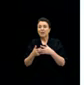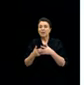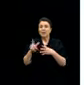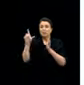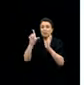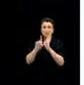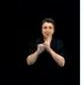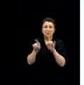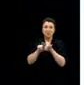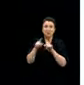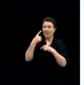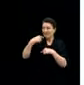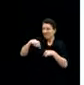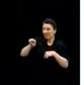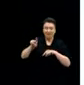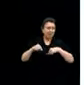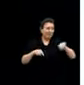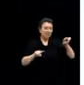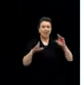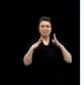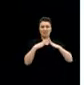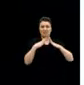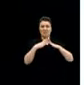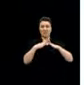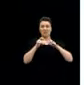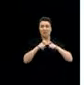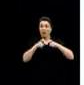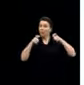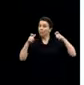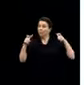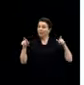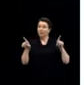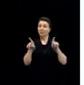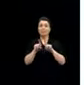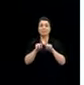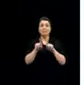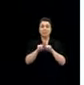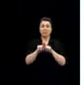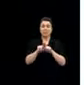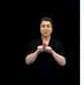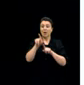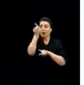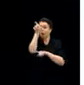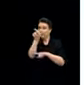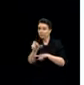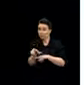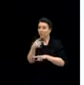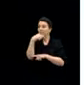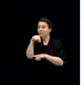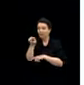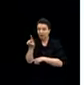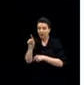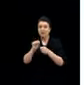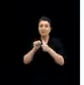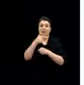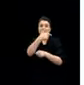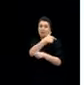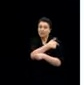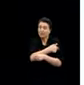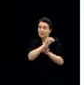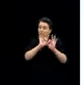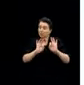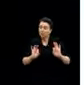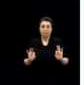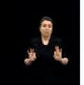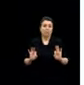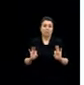aos postos, né? E vai aumentar a chance da pessoa completar o seu esquema vacinal. Vai lá e não posso